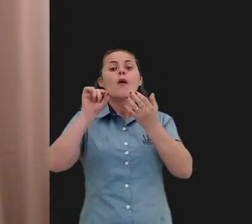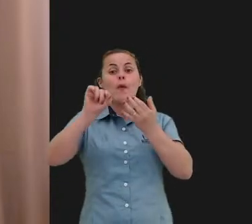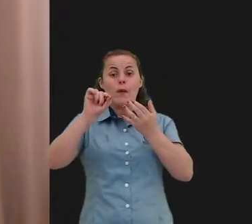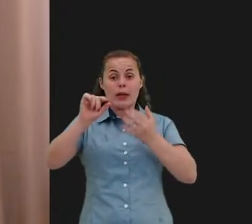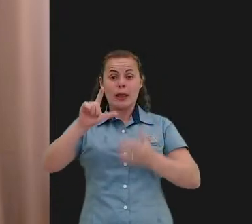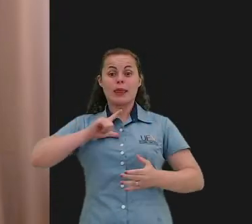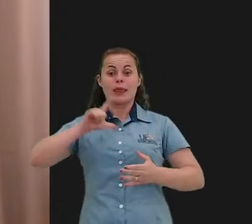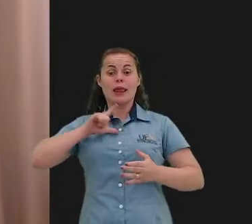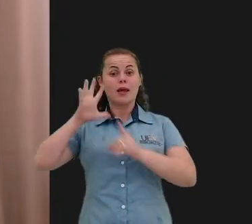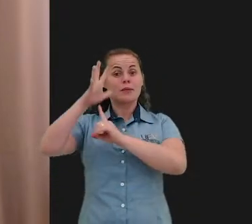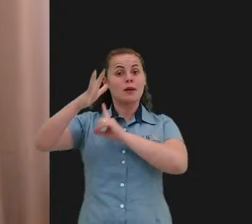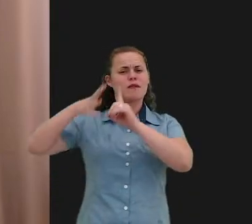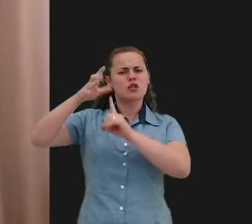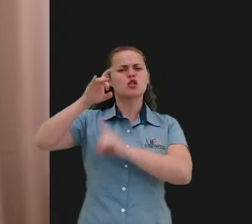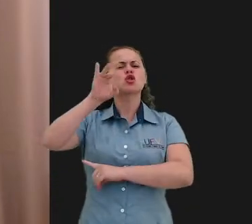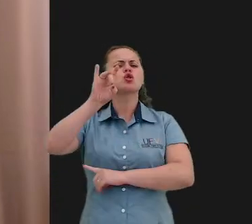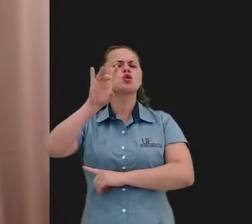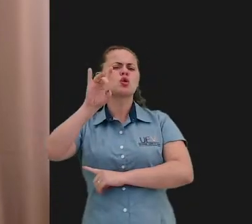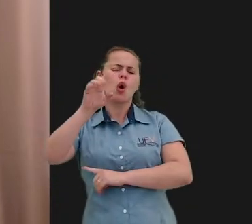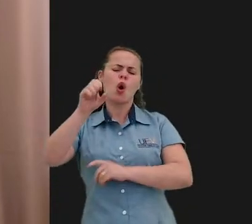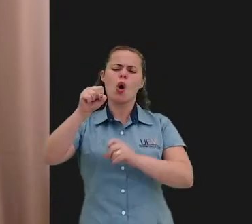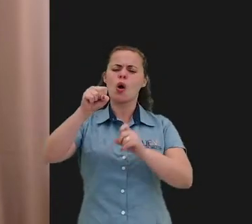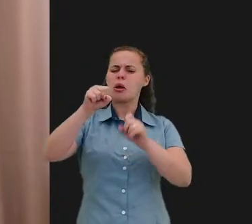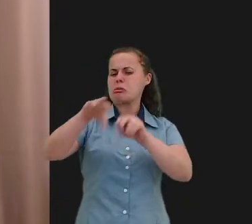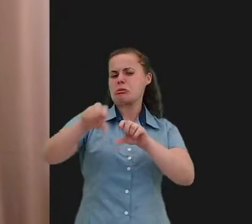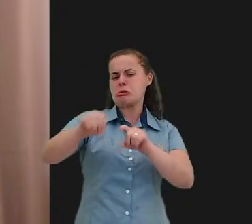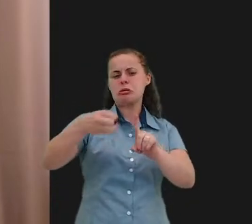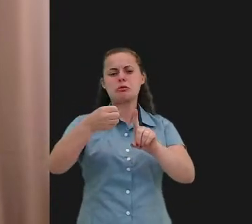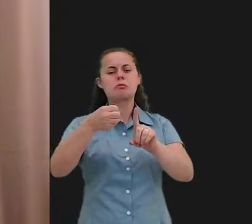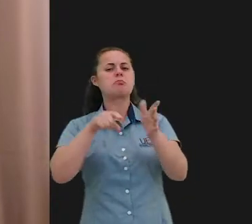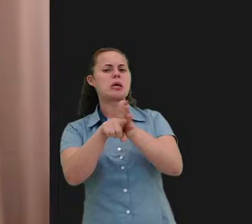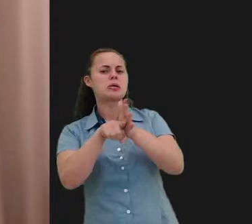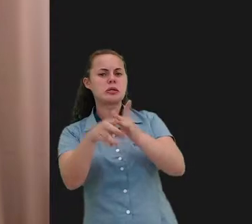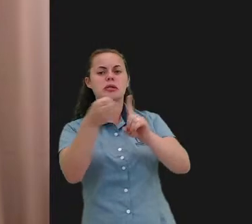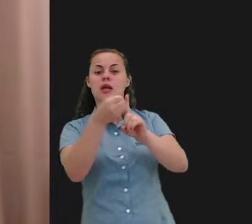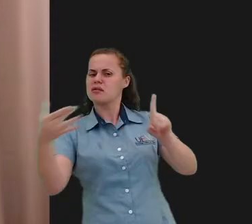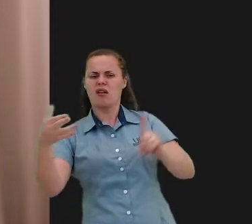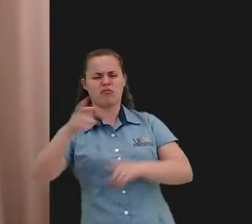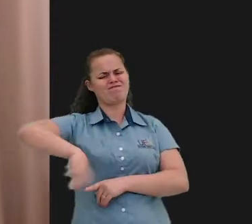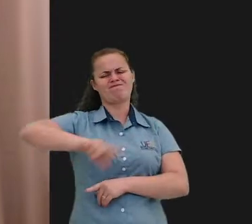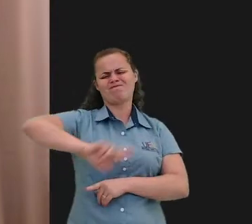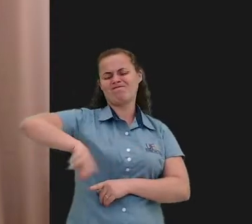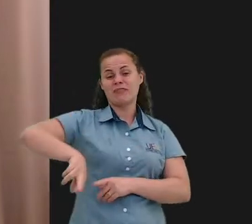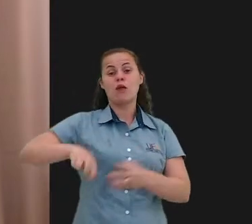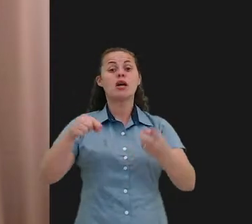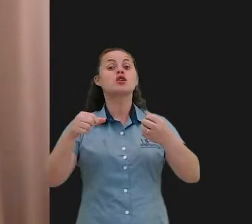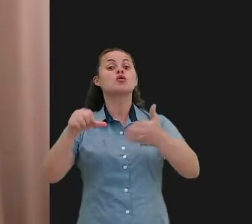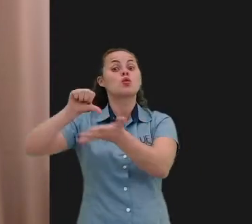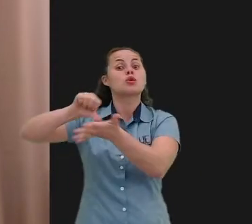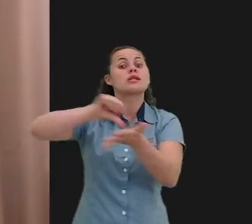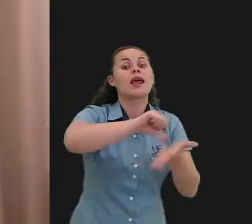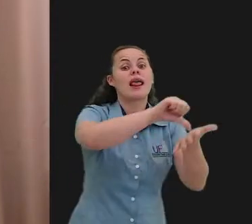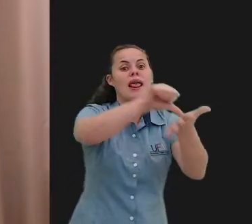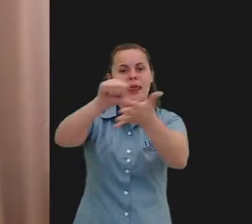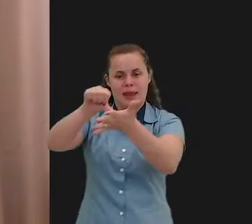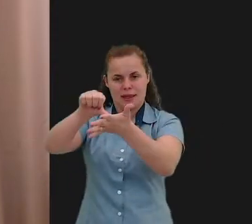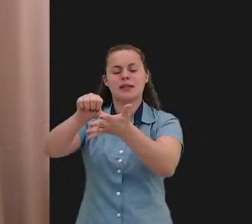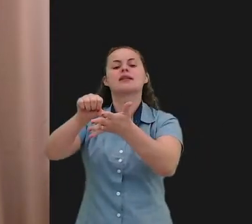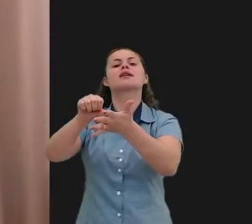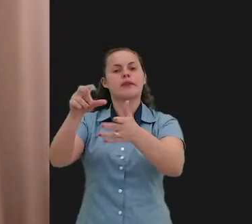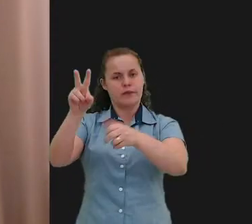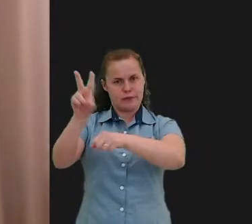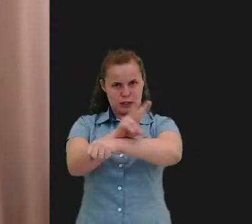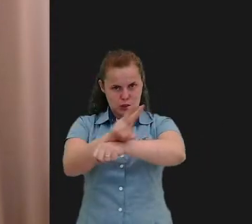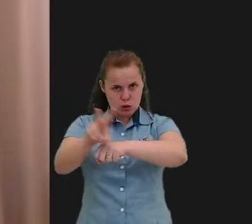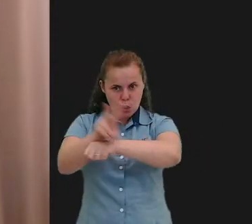que integrasse não apenas ensino, pesquisa e extensão, mas também os três campi: o campus sede de